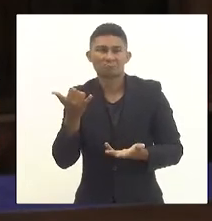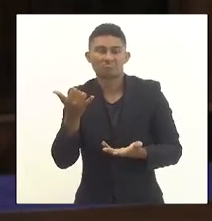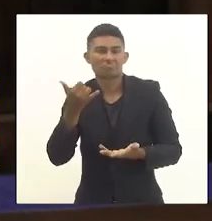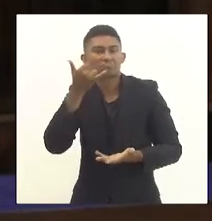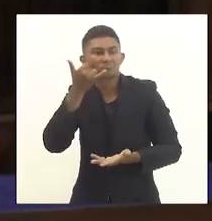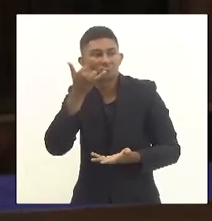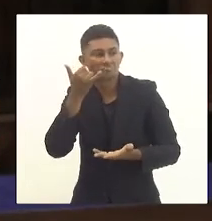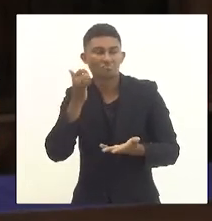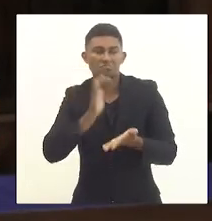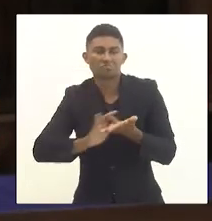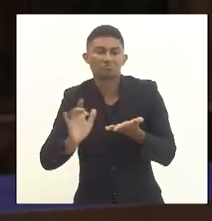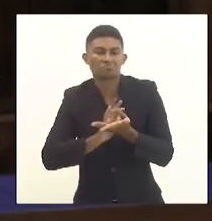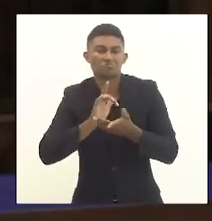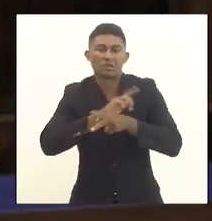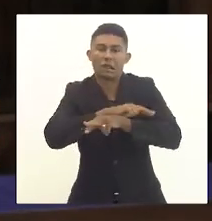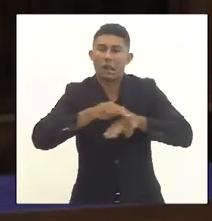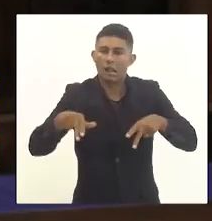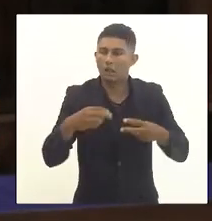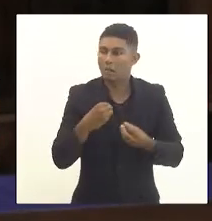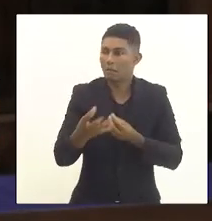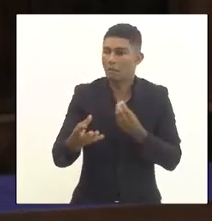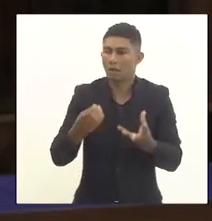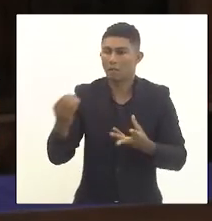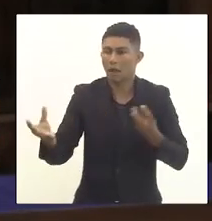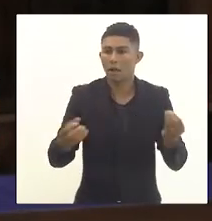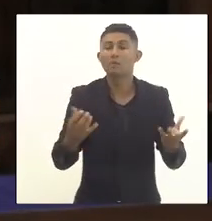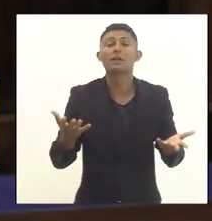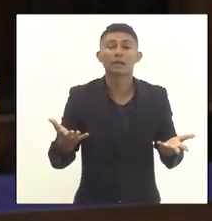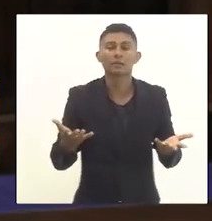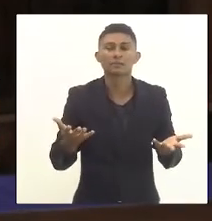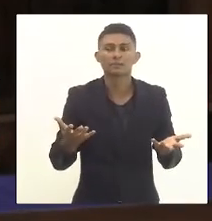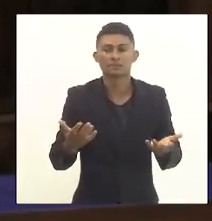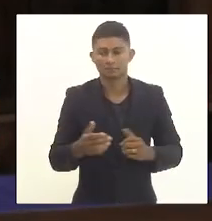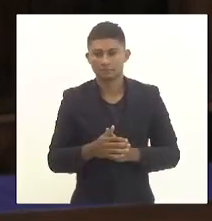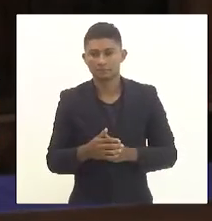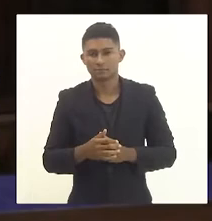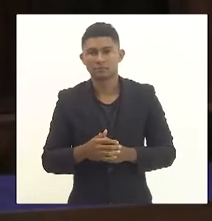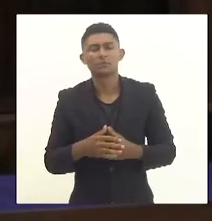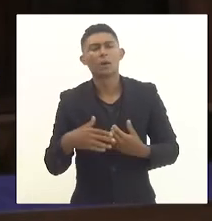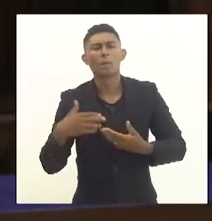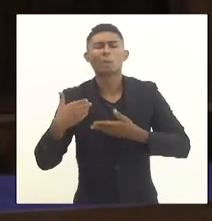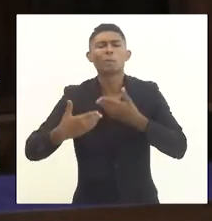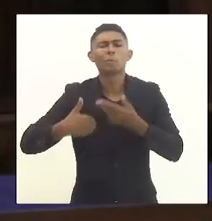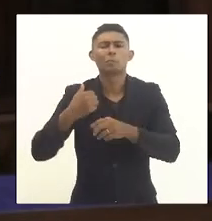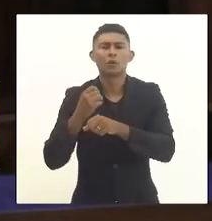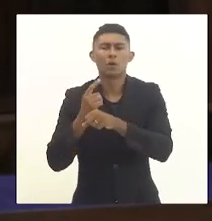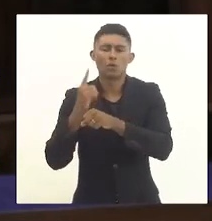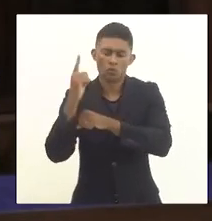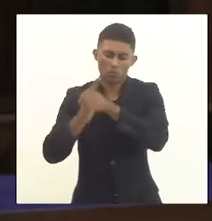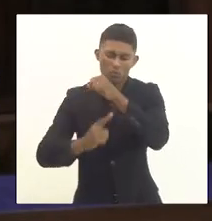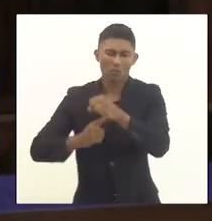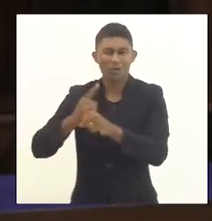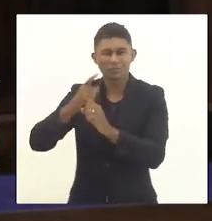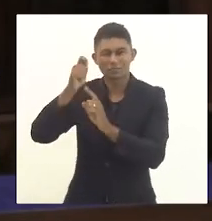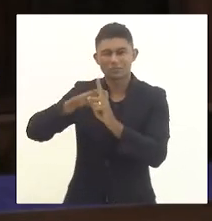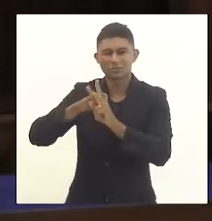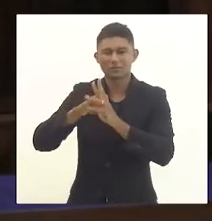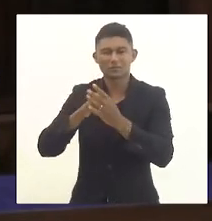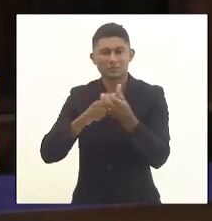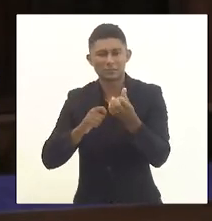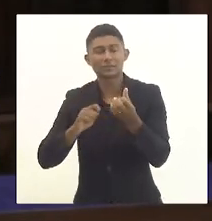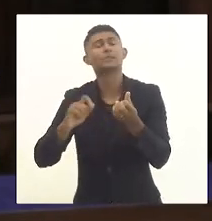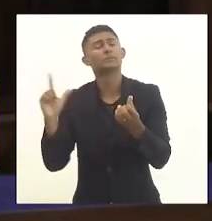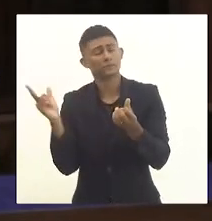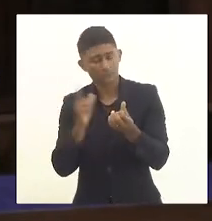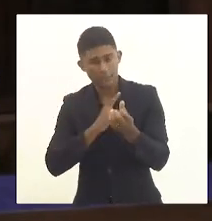uma das soluções que nós vamos trazer hoje aqui. Um ano e meio depois, né, chegou-se a um modelo, né, de tecnologia